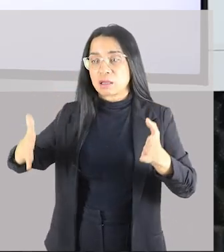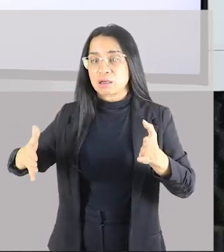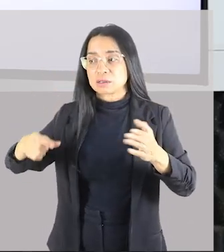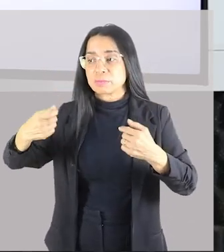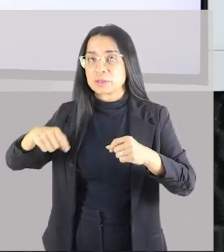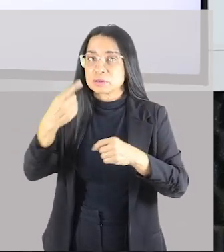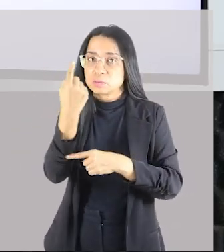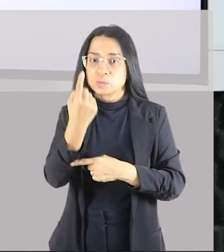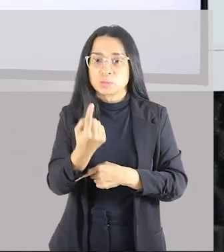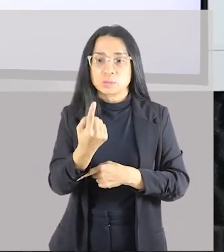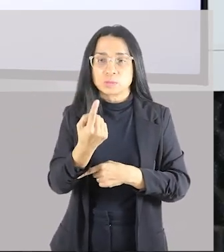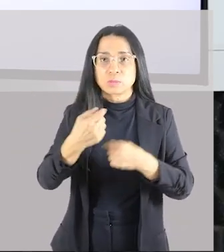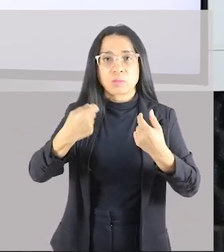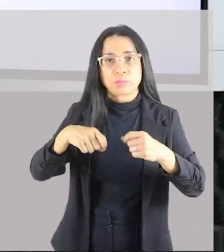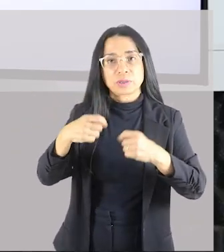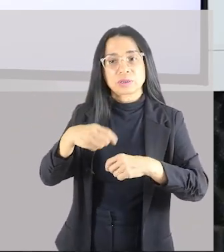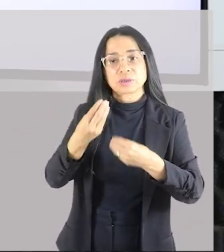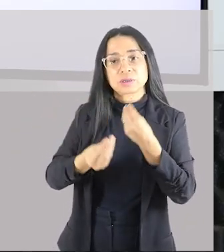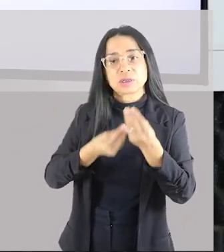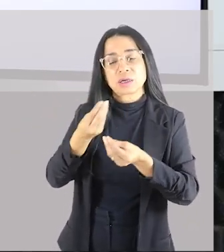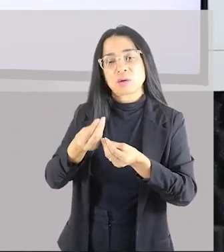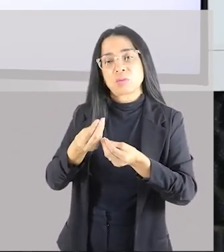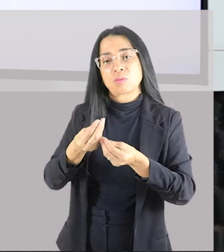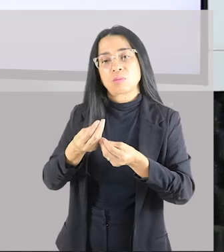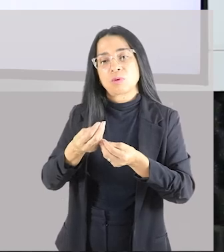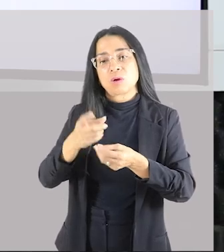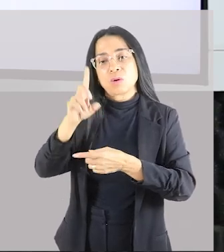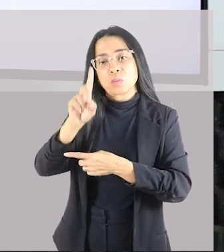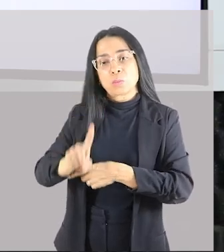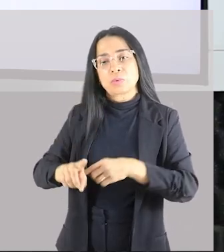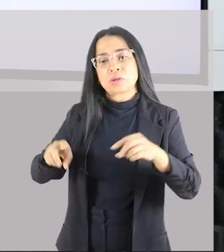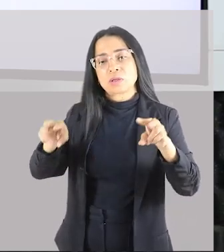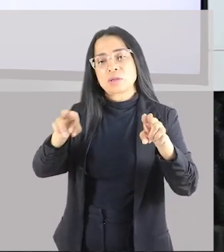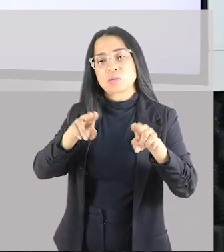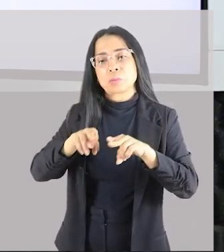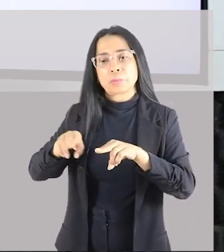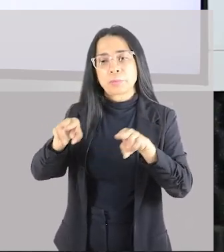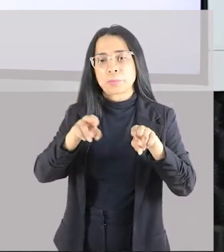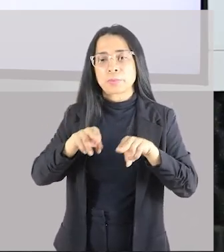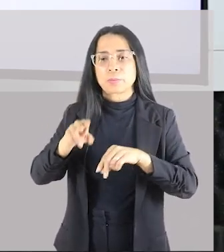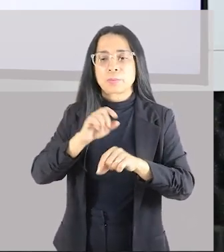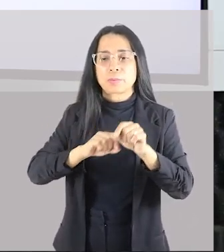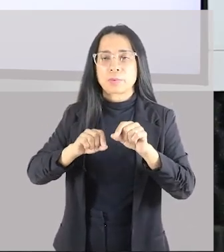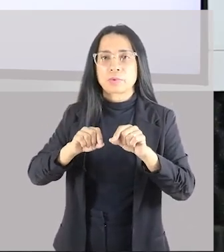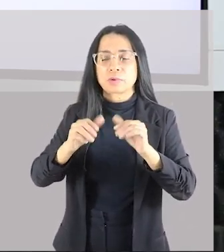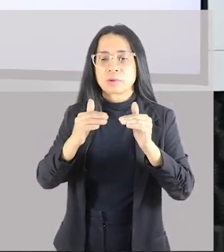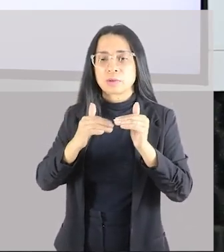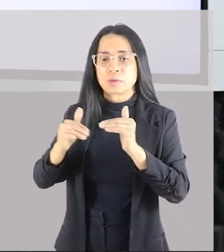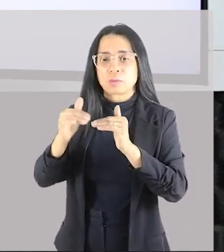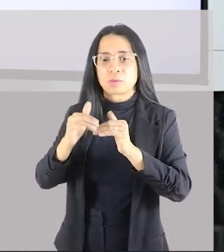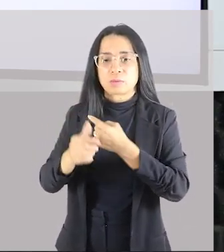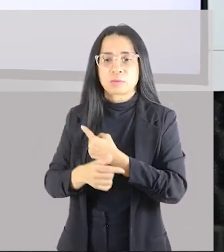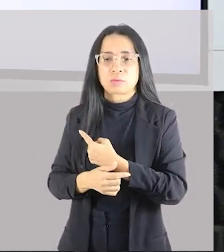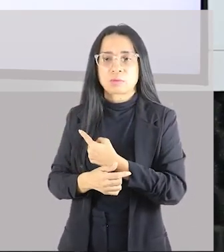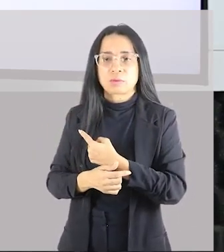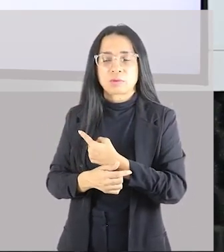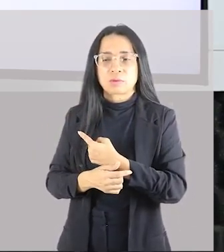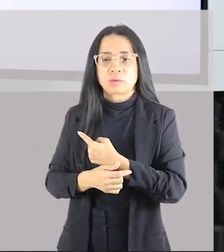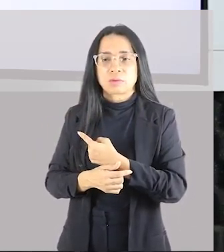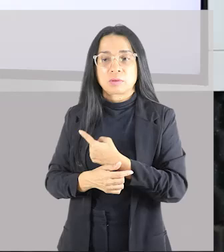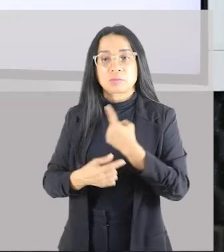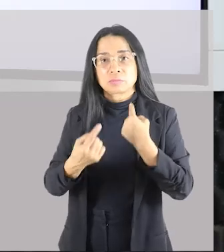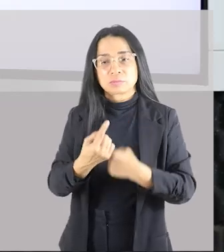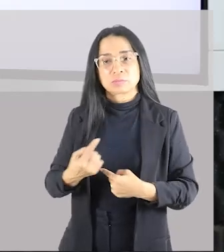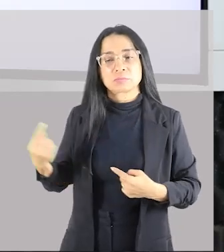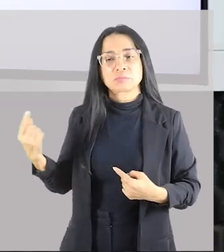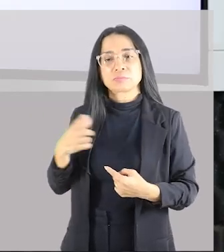como a concessão aqui de direitos não é igual? Então, a gente fala de agir com desigualdade para com os desiguais. E aí, neste